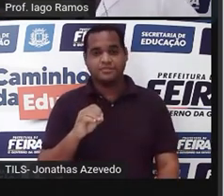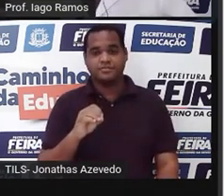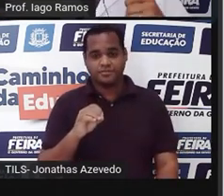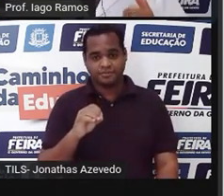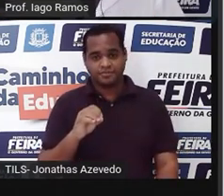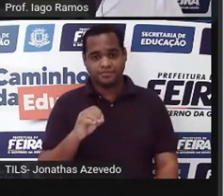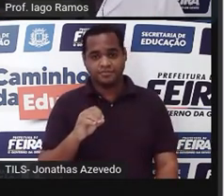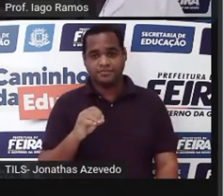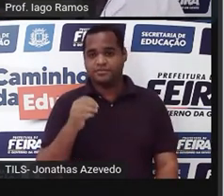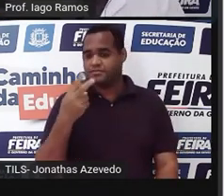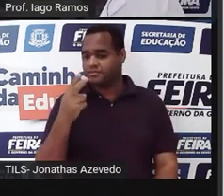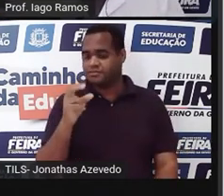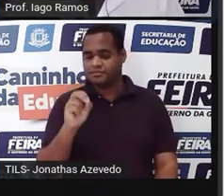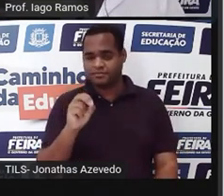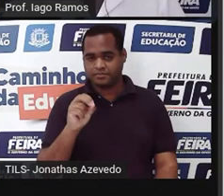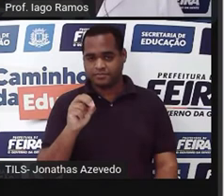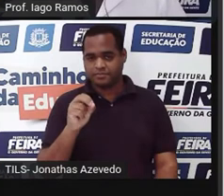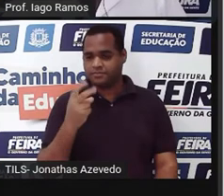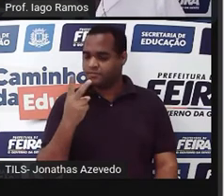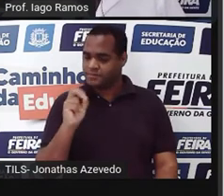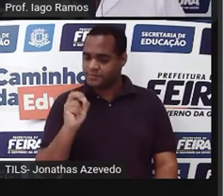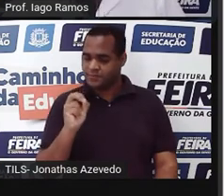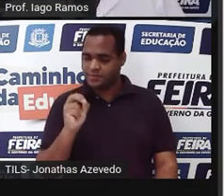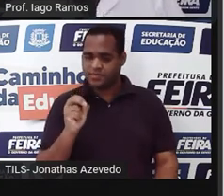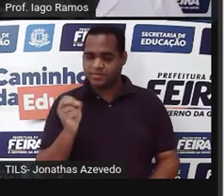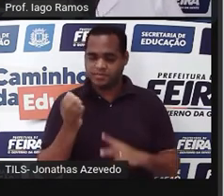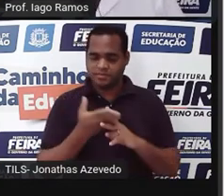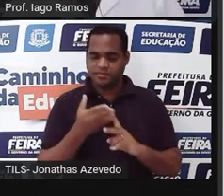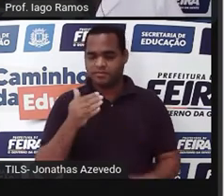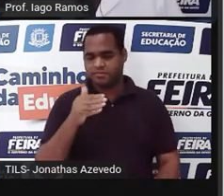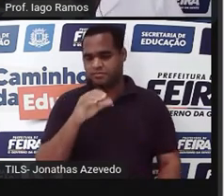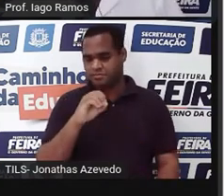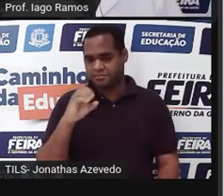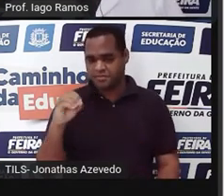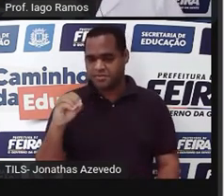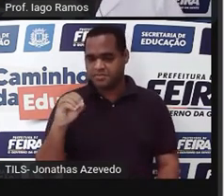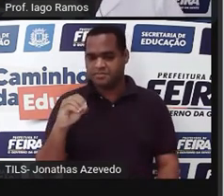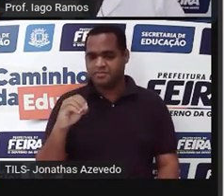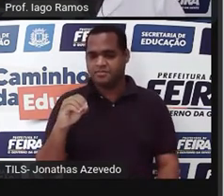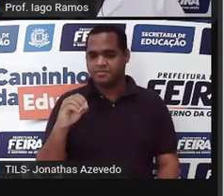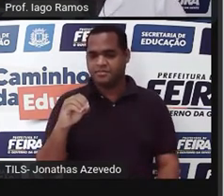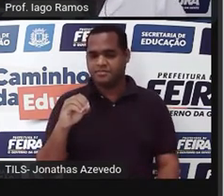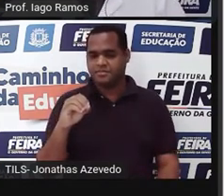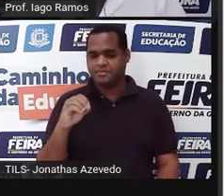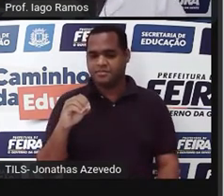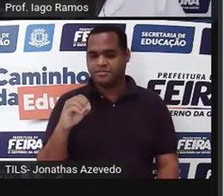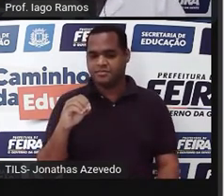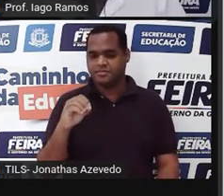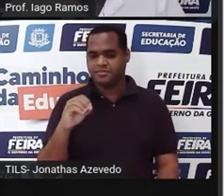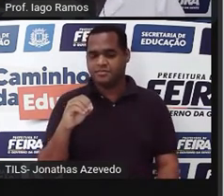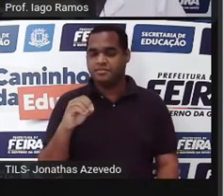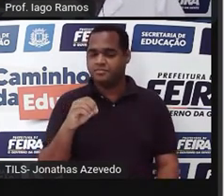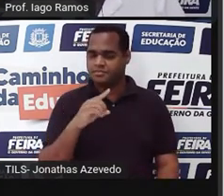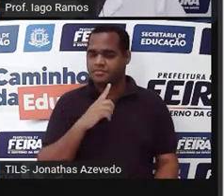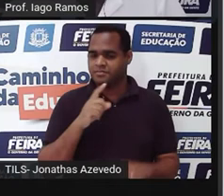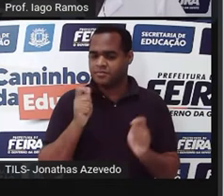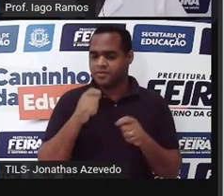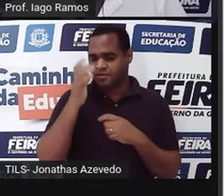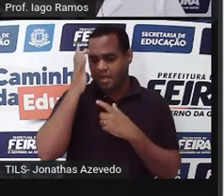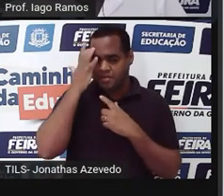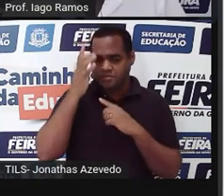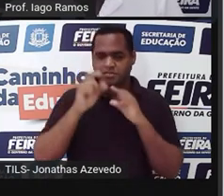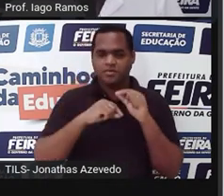faz 20 / sem tá bom E aí a gente acha que isso vai ser